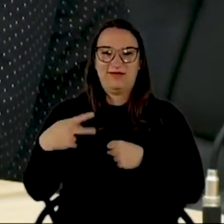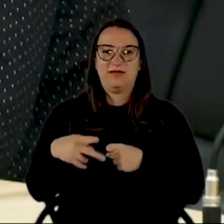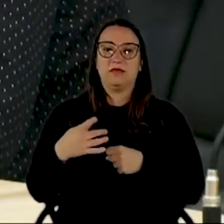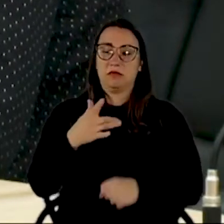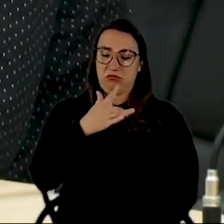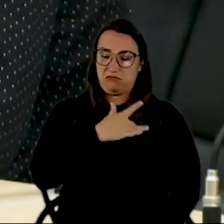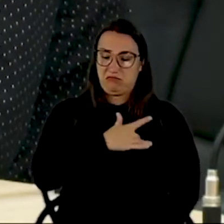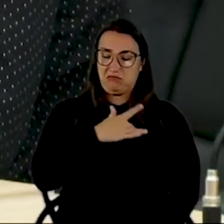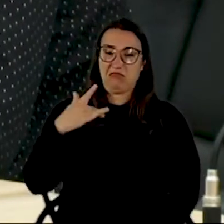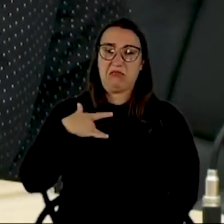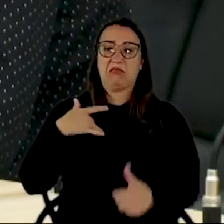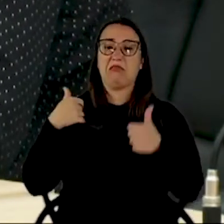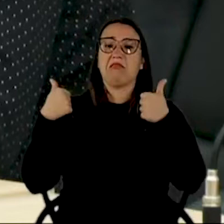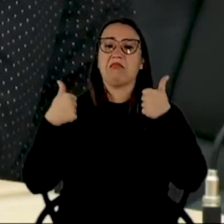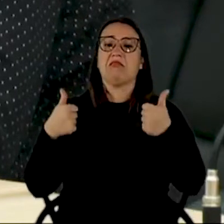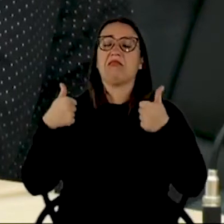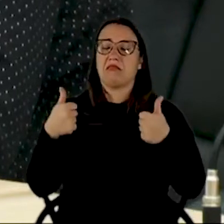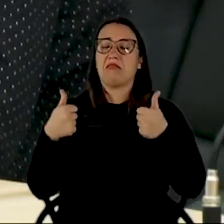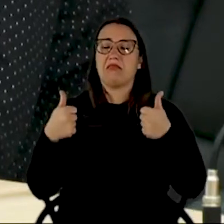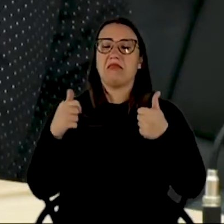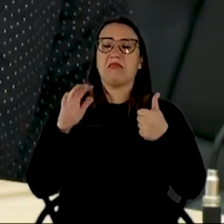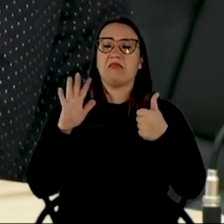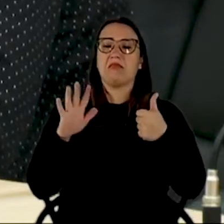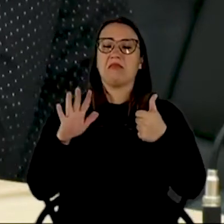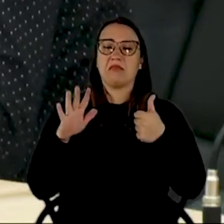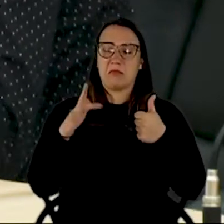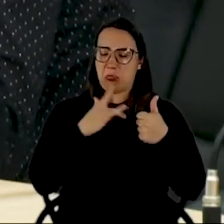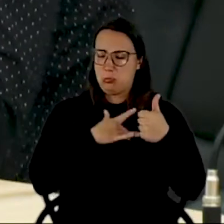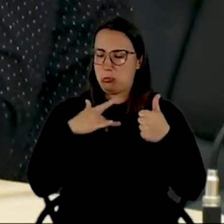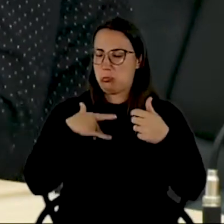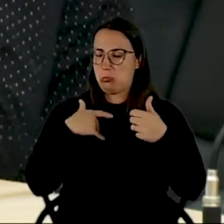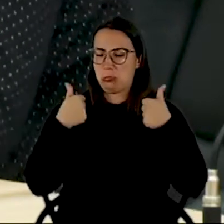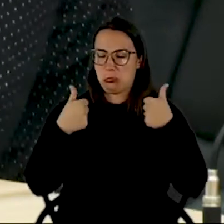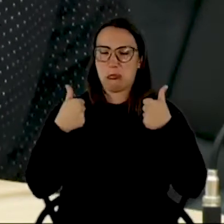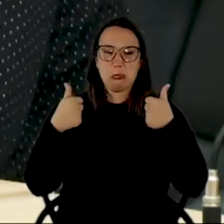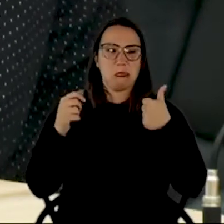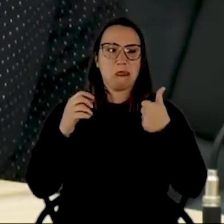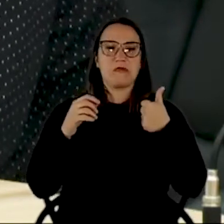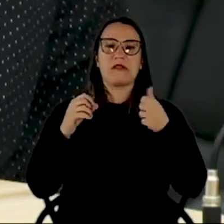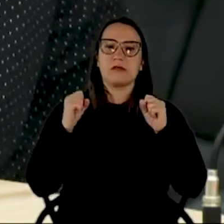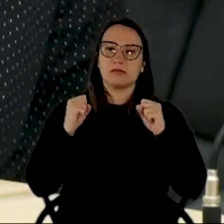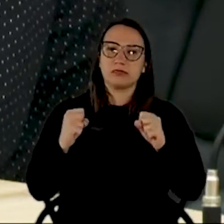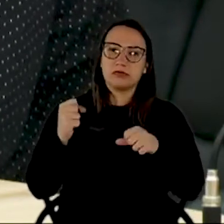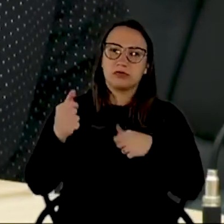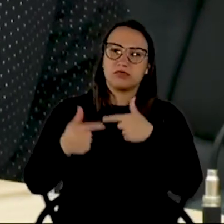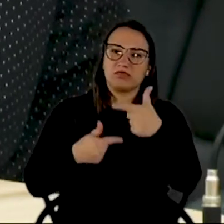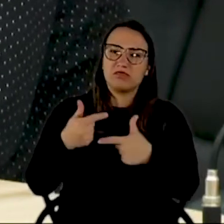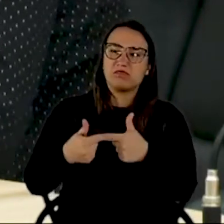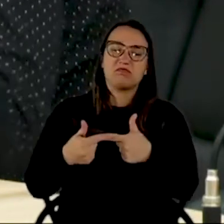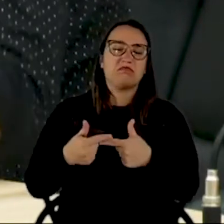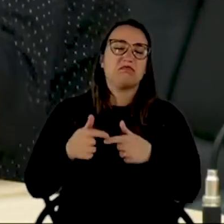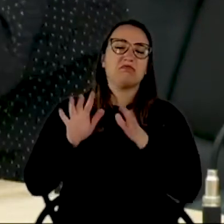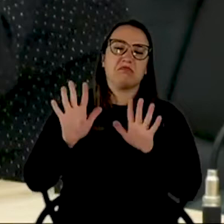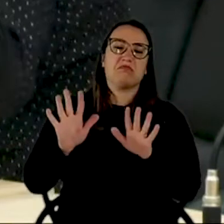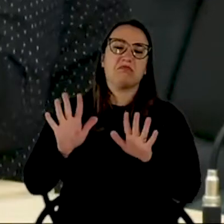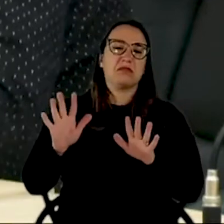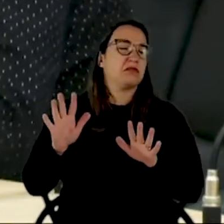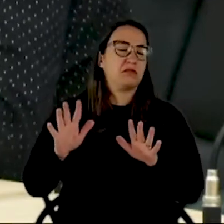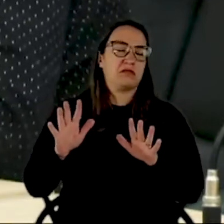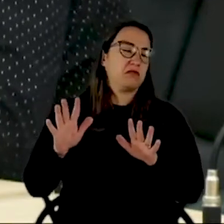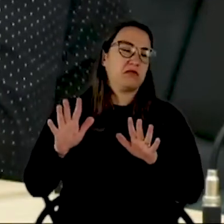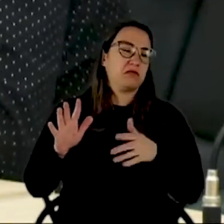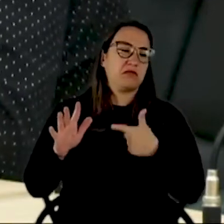saudáveis, com toda a saúde, poderia estar trabalhando, mas não, prefere trilhar